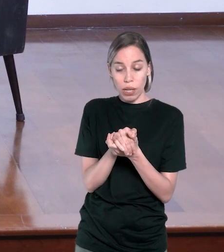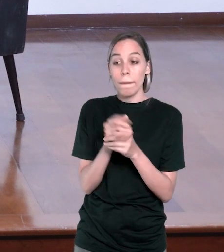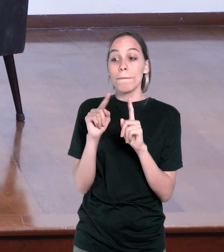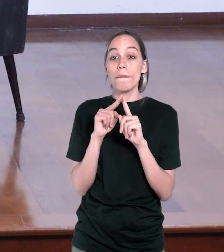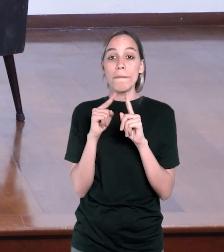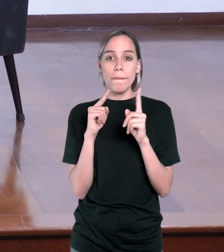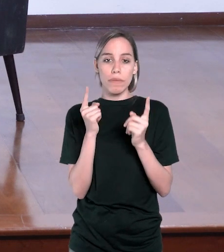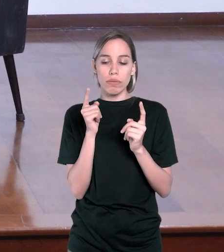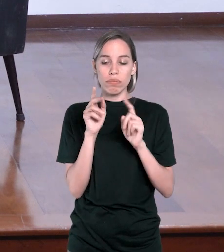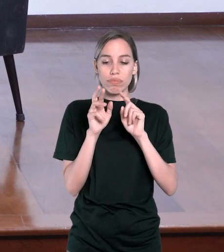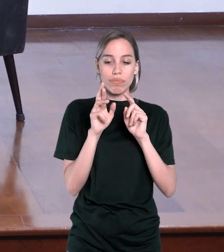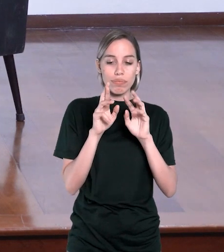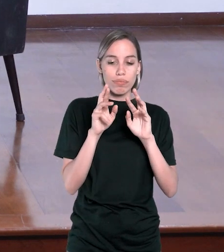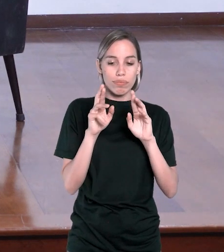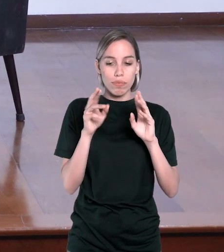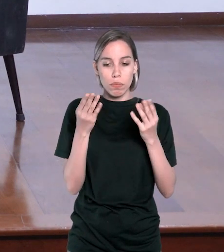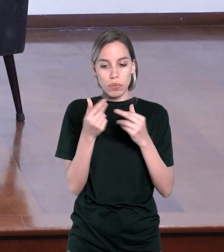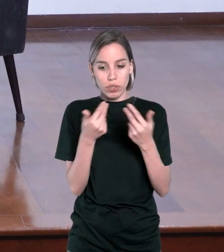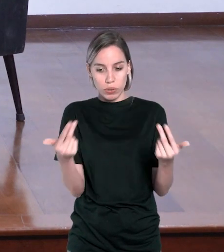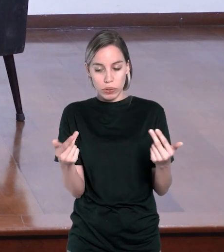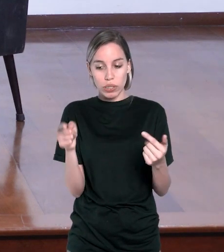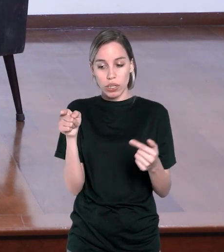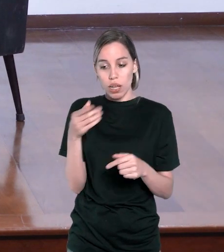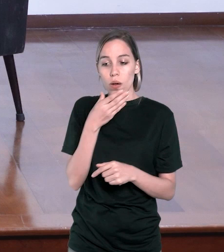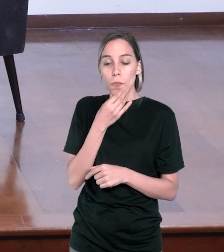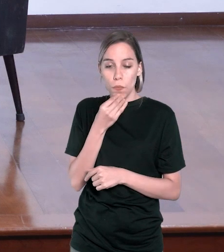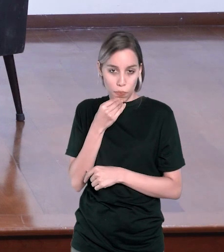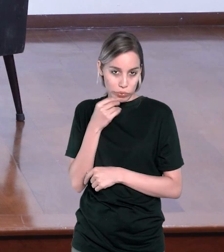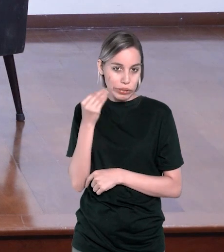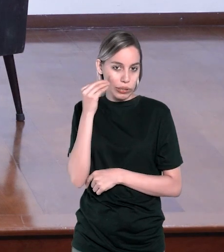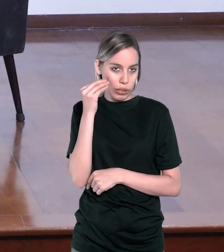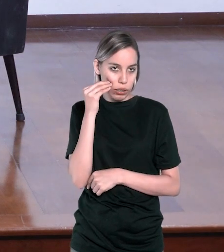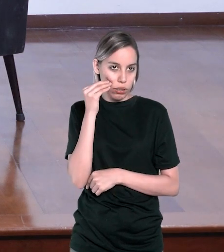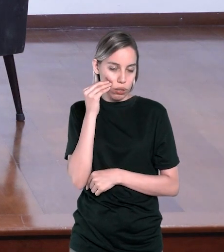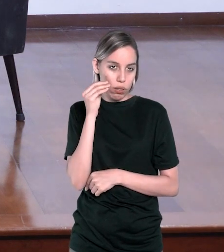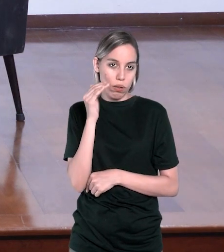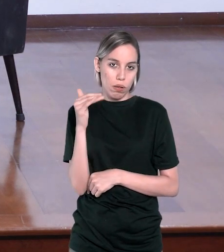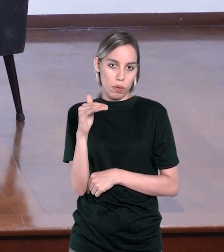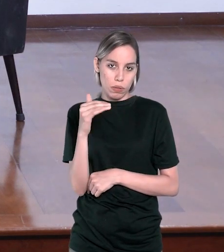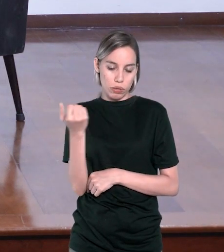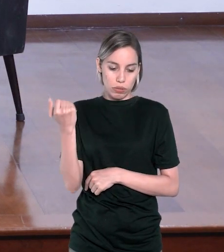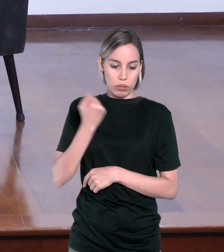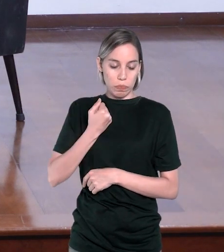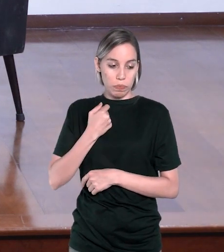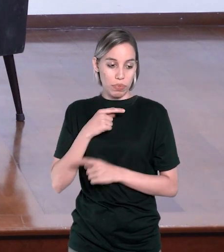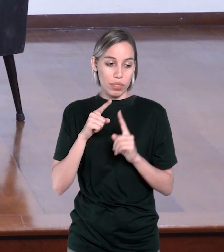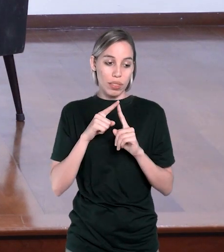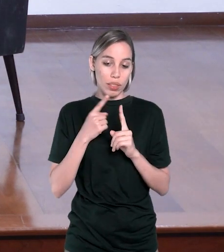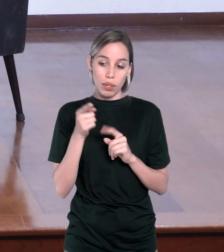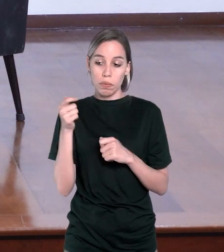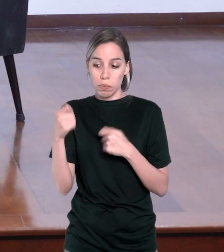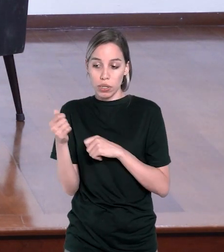por várias questões, o suicídio do Joel não dá certo, e ele tem que morar de favor na casa dessa senhora, que é a